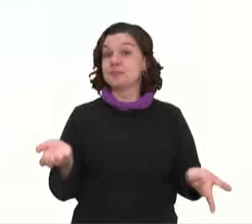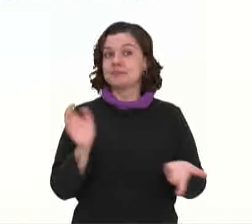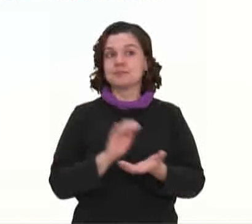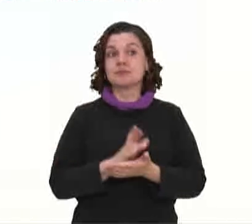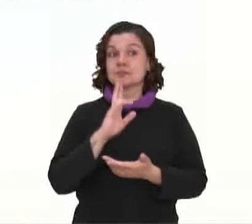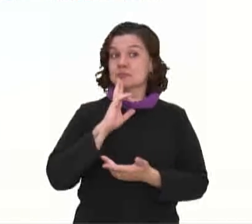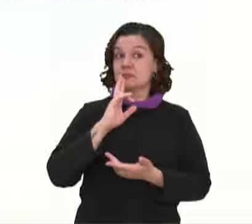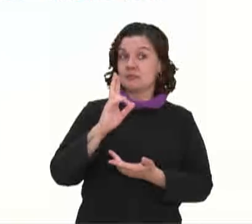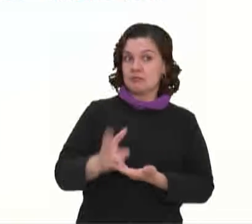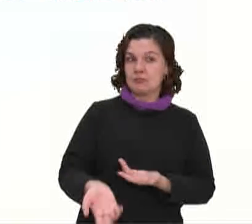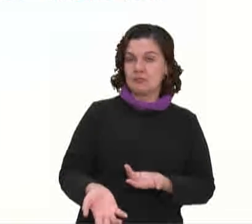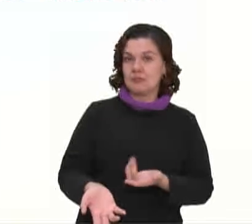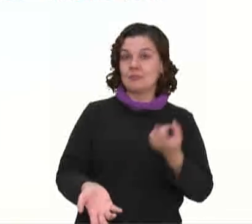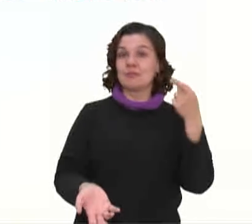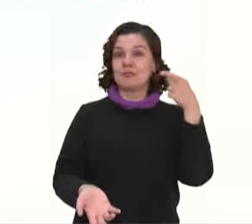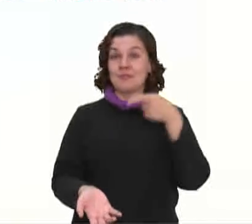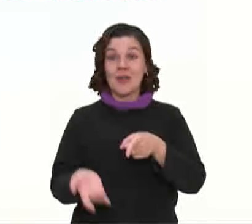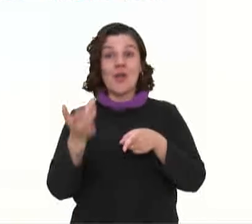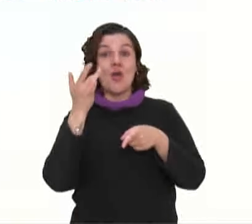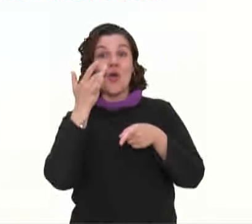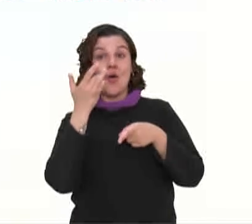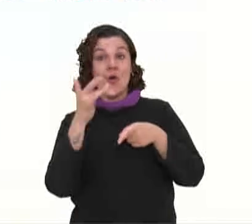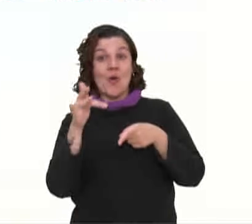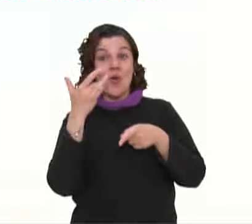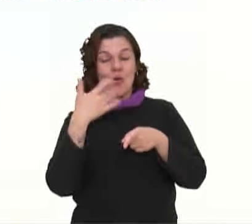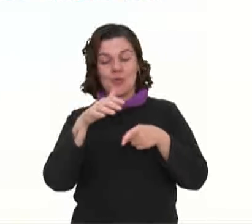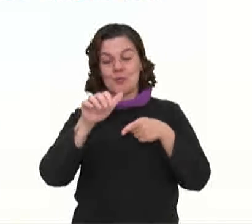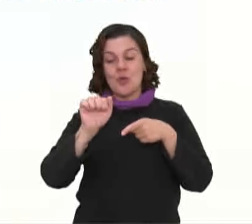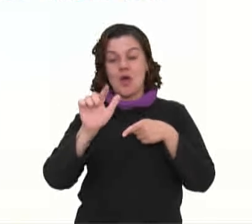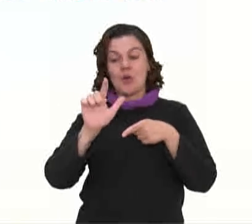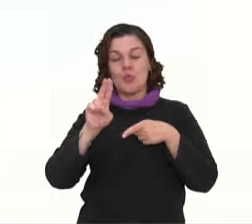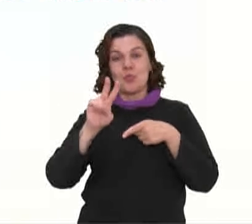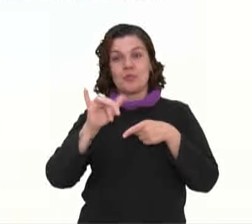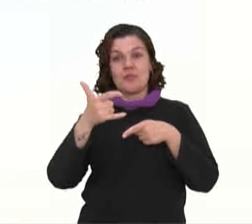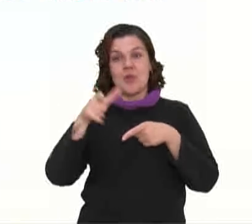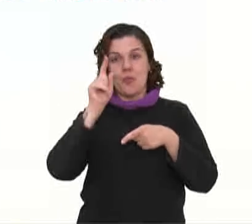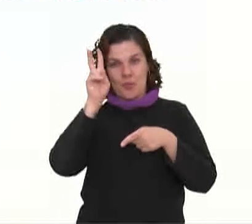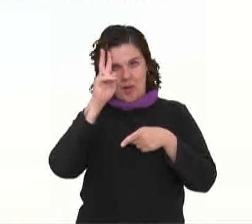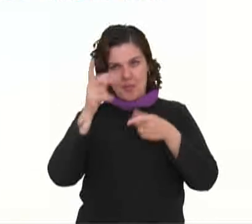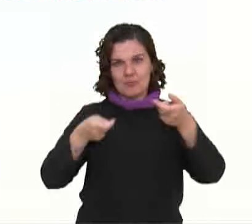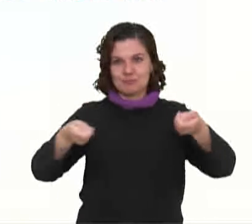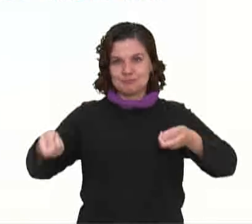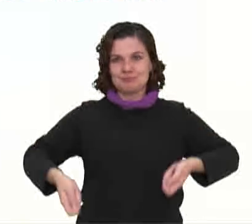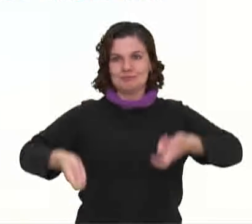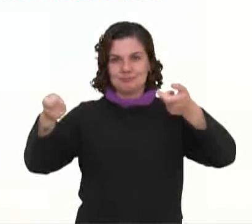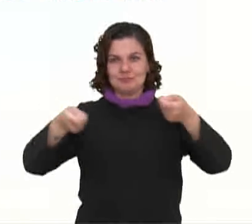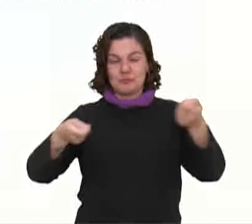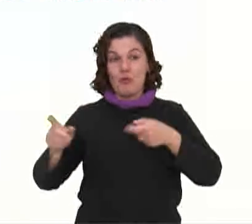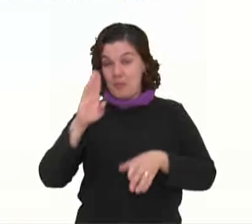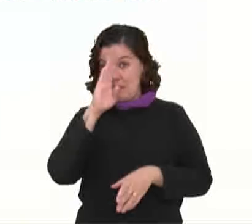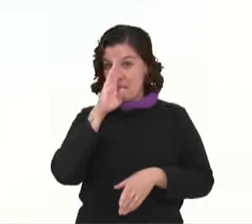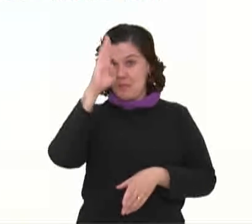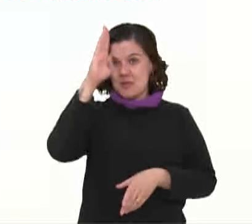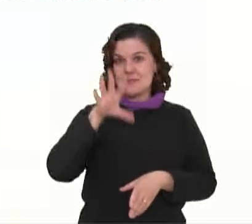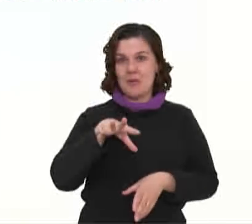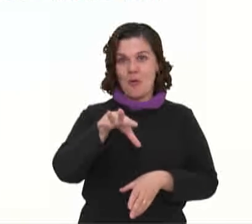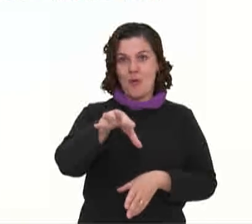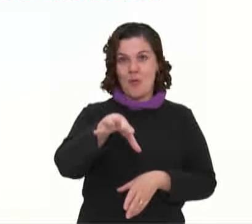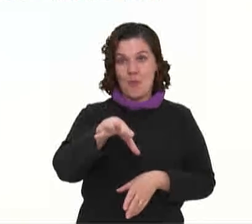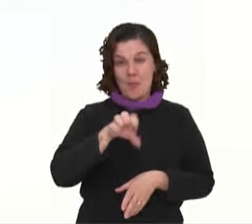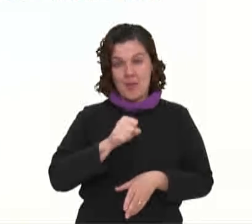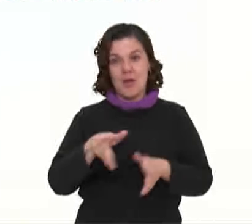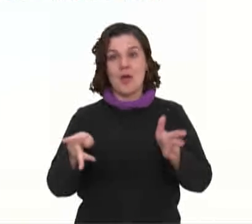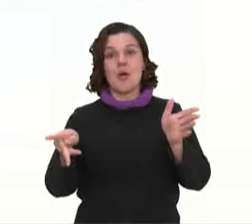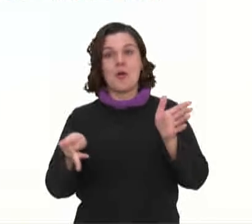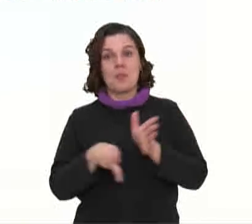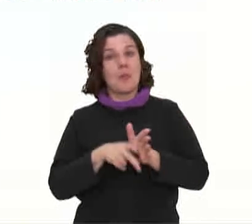Tá aí, ó. Ouro de aluvião foi a principal forma de ouro encontrada na colônia no século XVIII. Ouro de